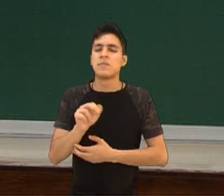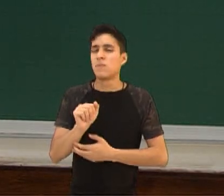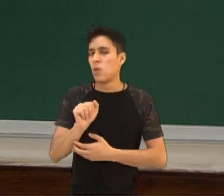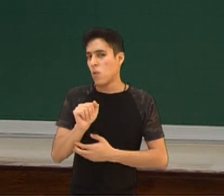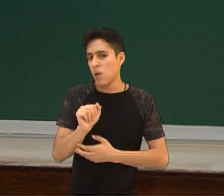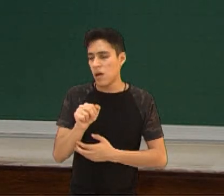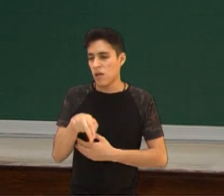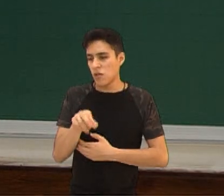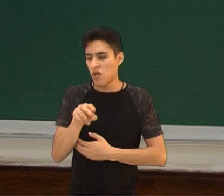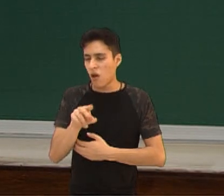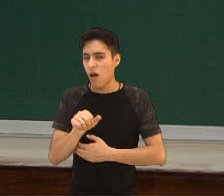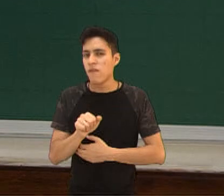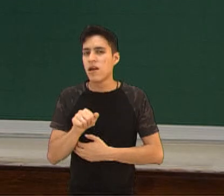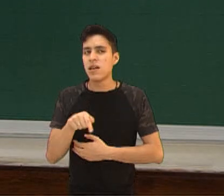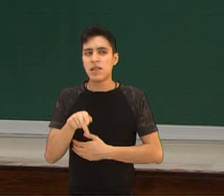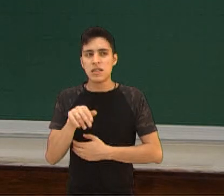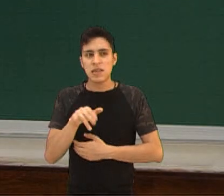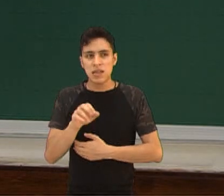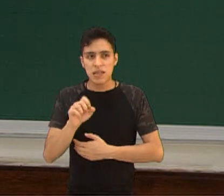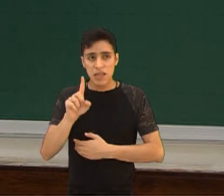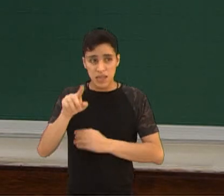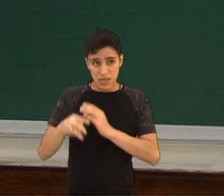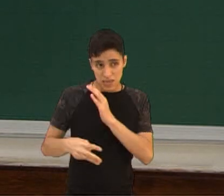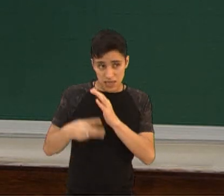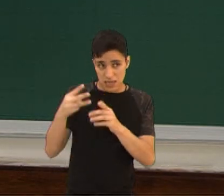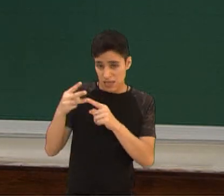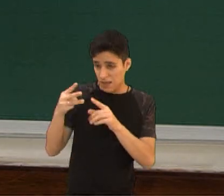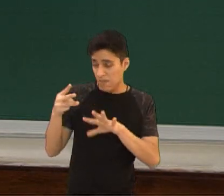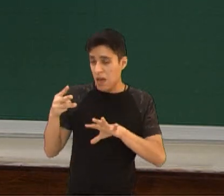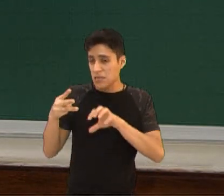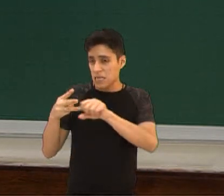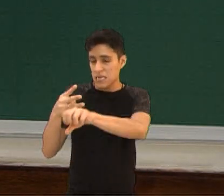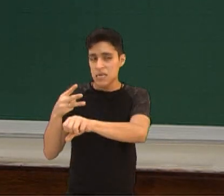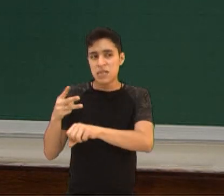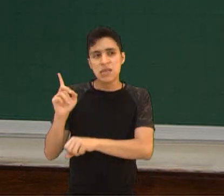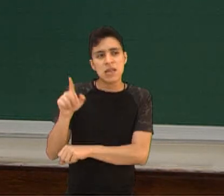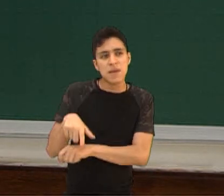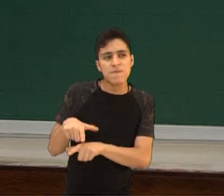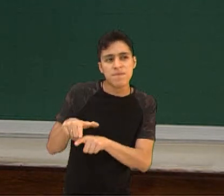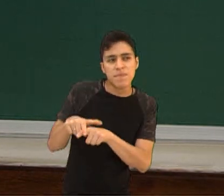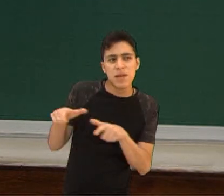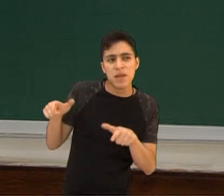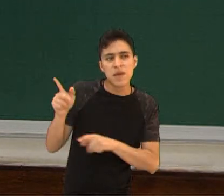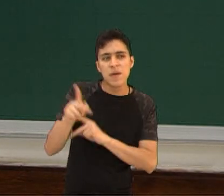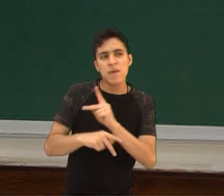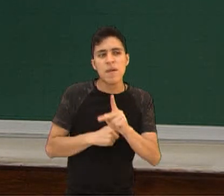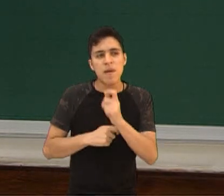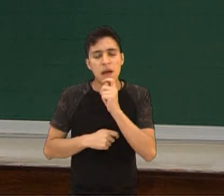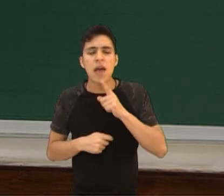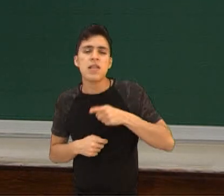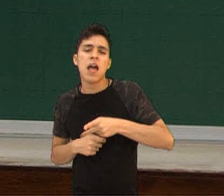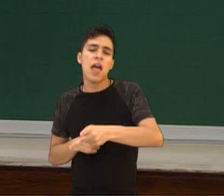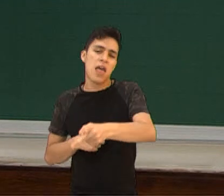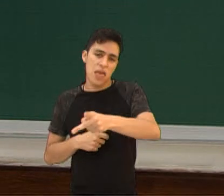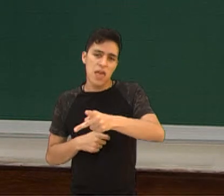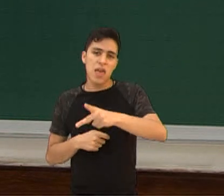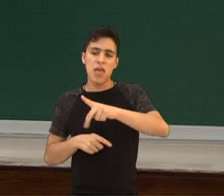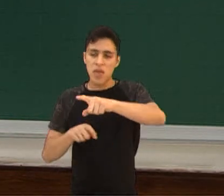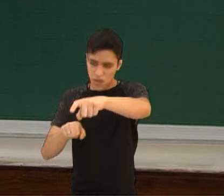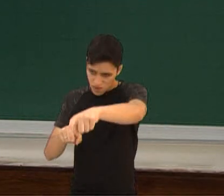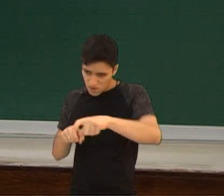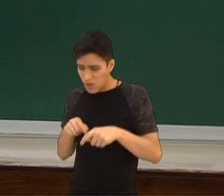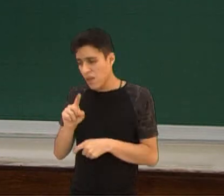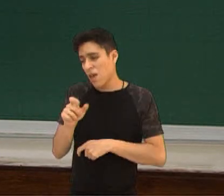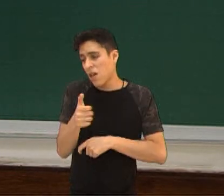que já é um território, terceiro território mais habitado, aí, né, majoritariamente a população é rural. Urbanização apenas